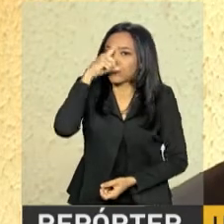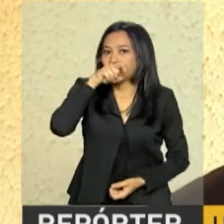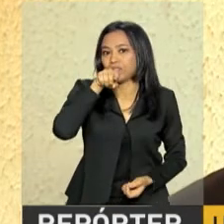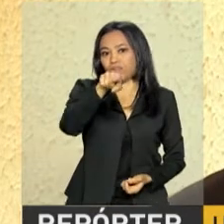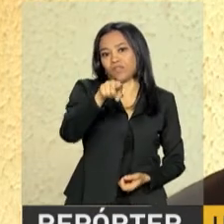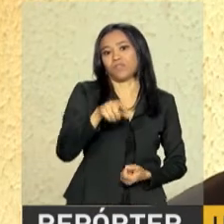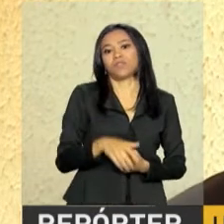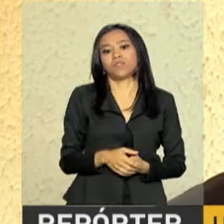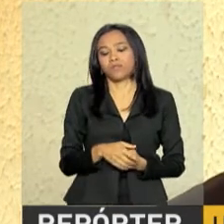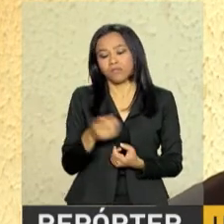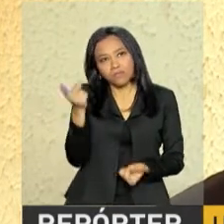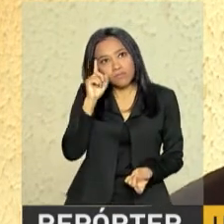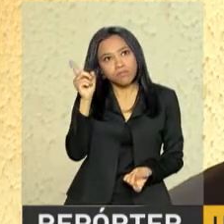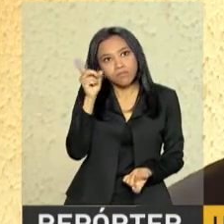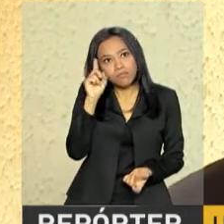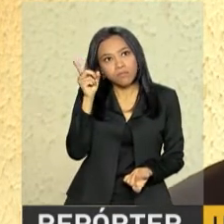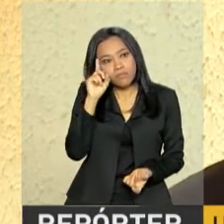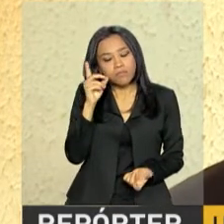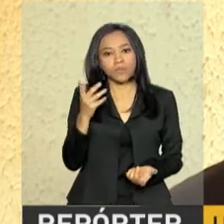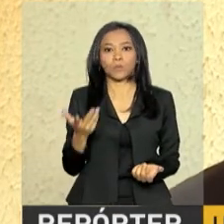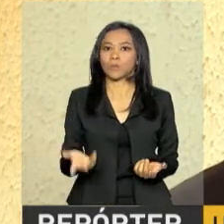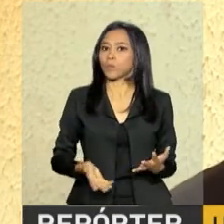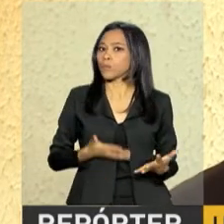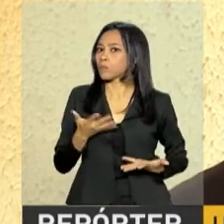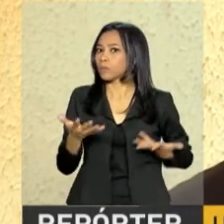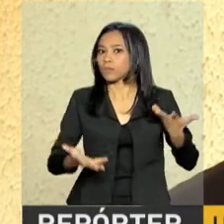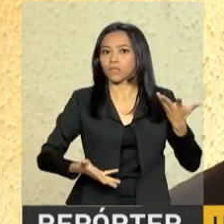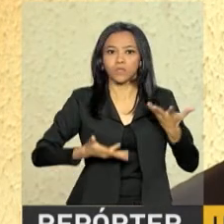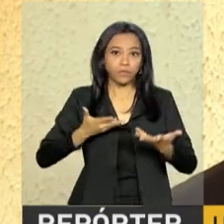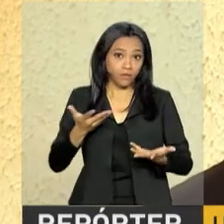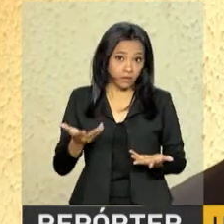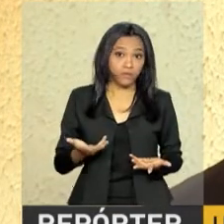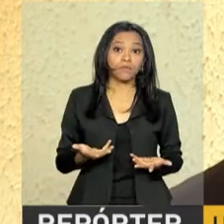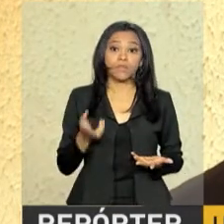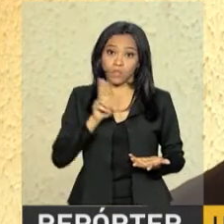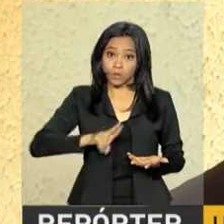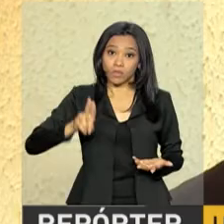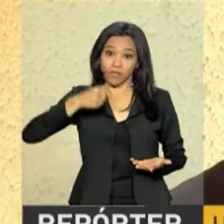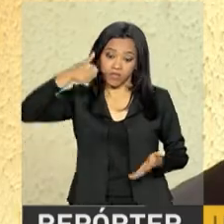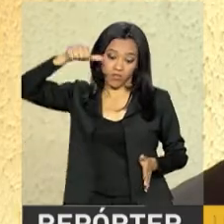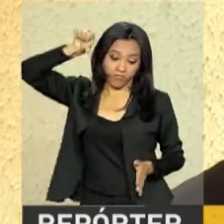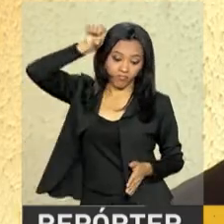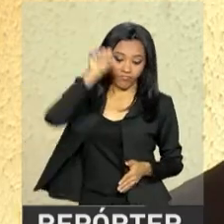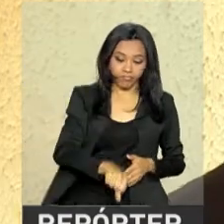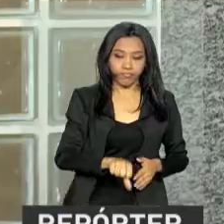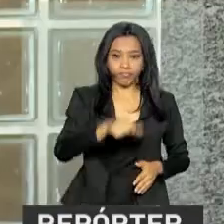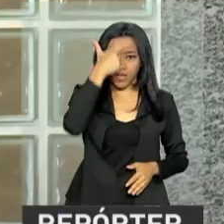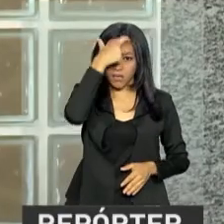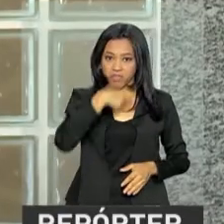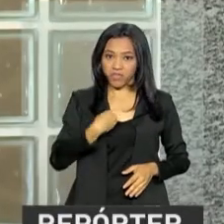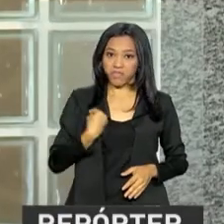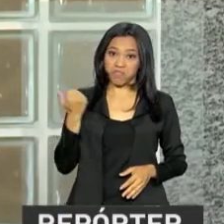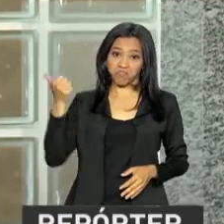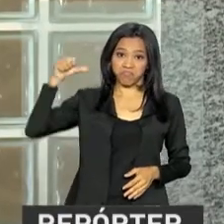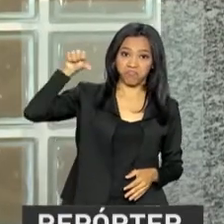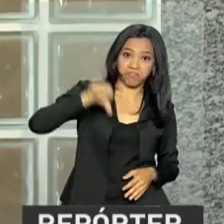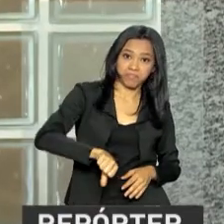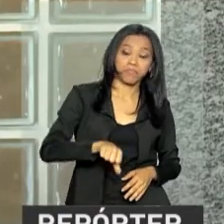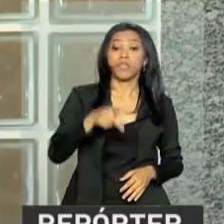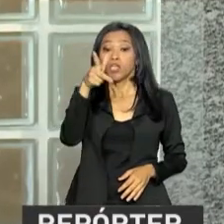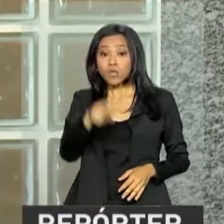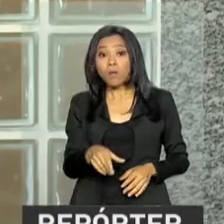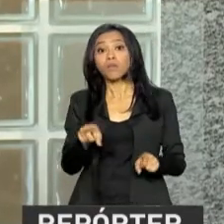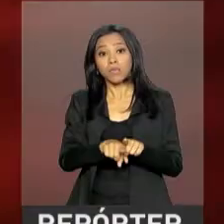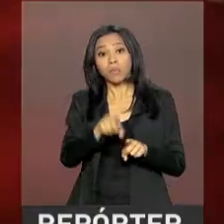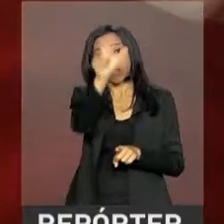na vida rotineira né que caiu num no fundo do poço cara história semelhante à